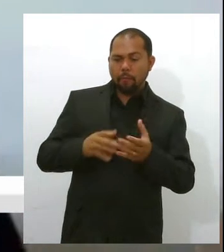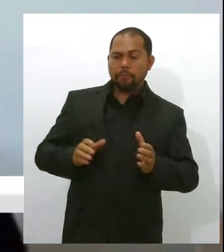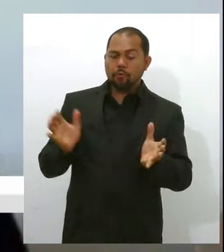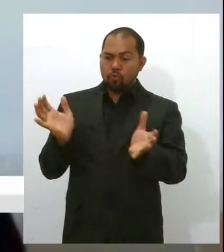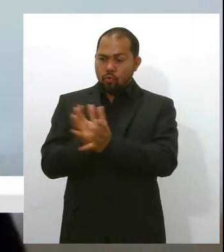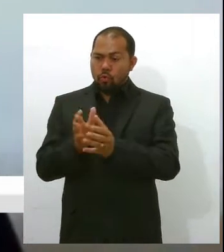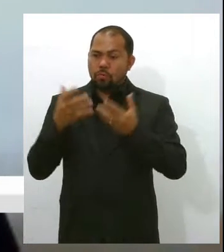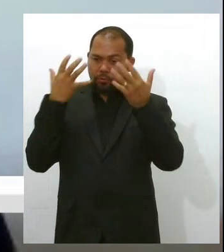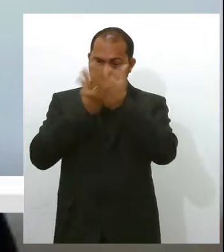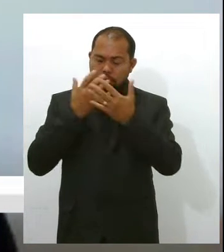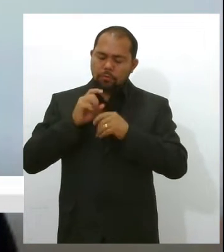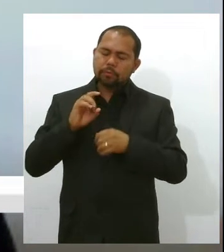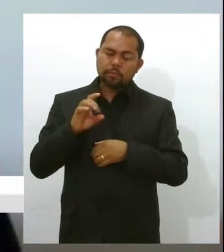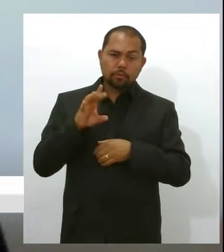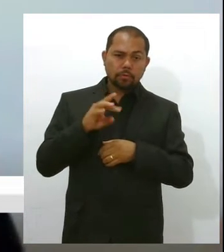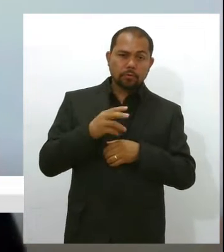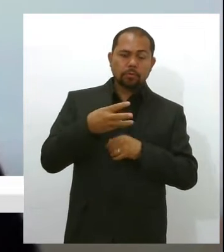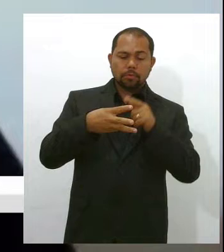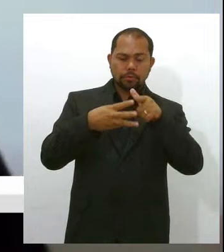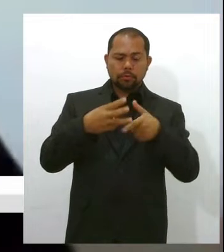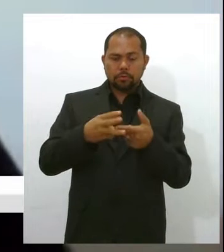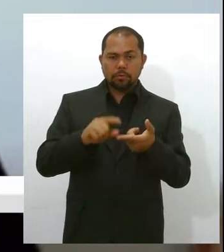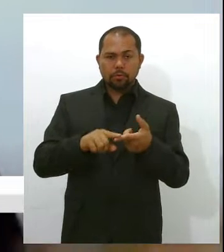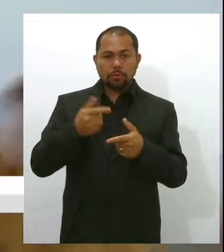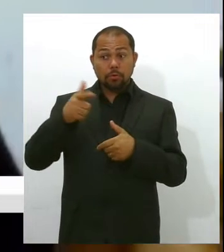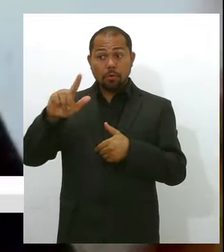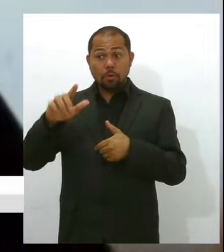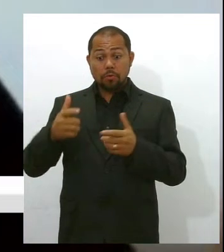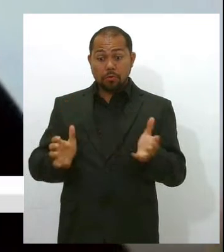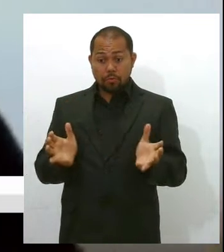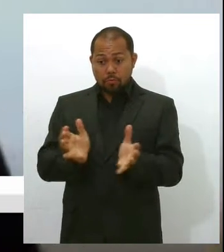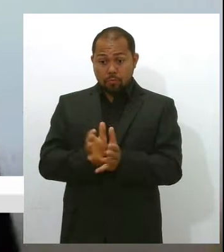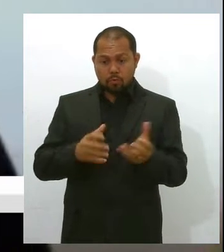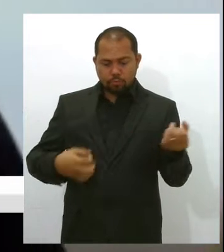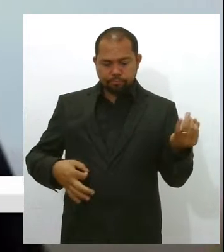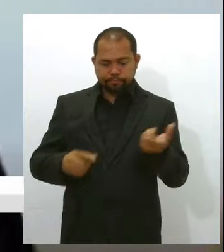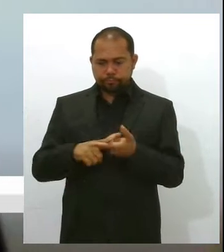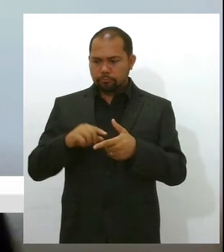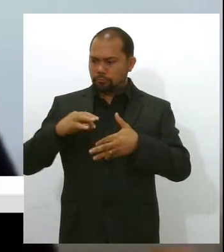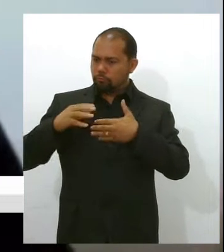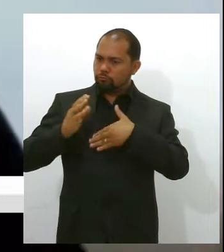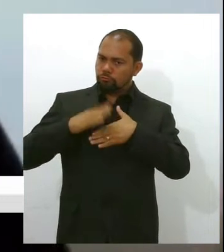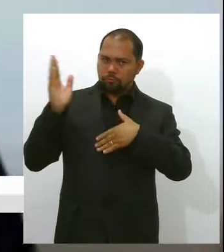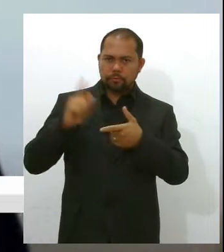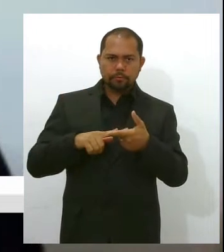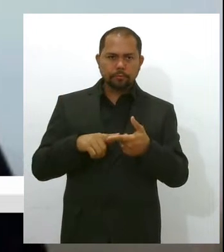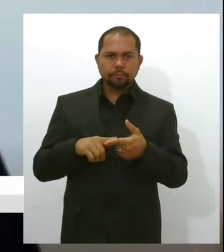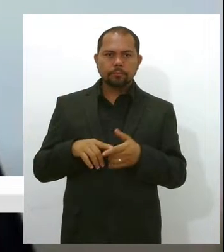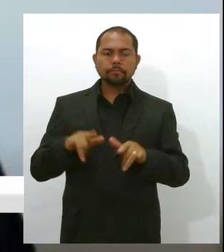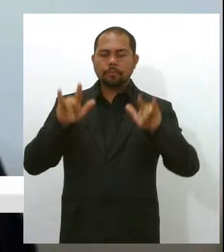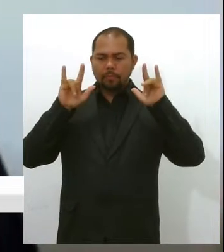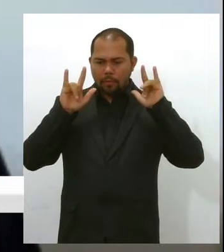muito além disso, mas o punk rock ficou conhecido como ser essa música de três acordes, essa música